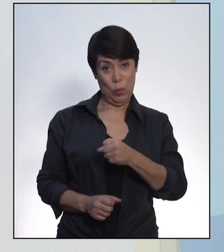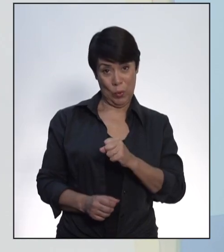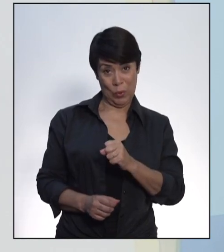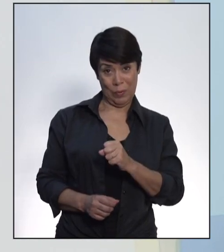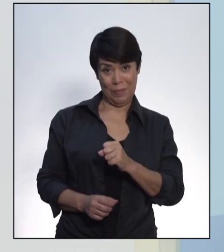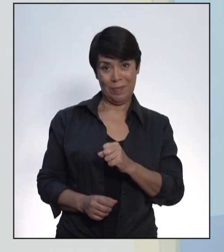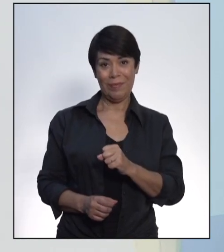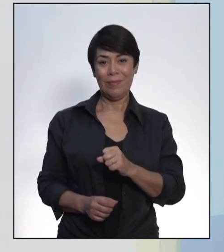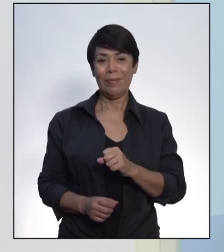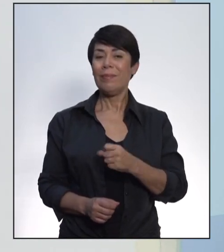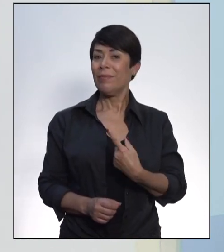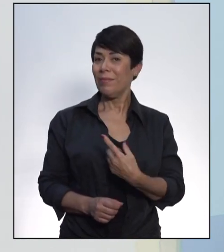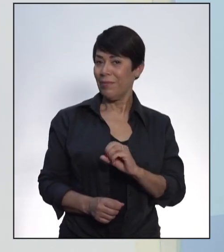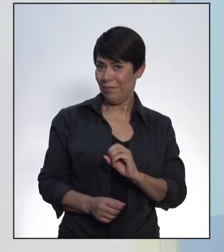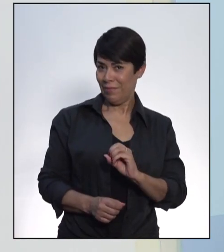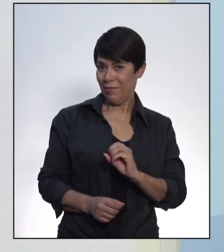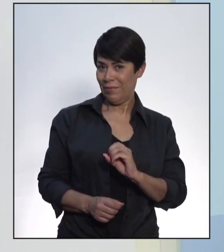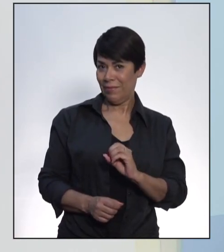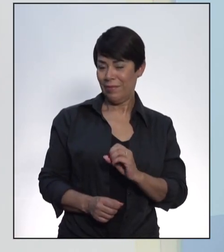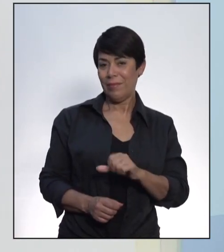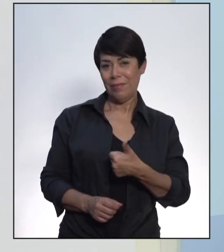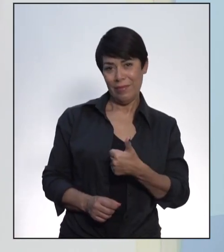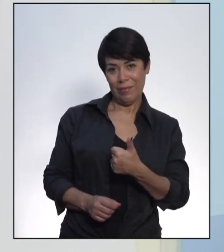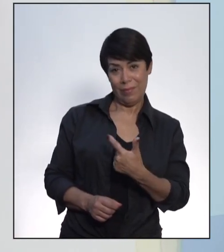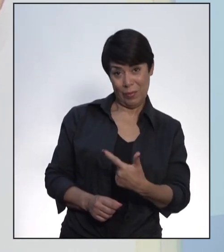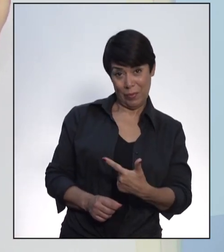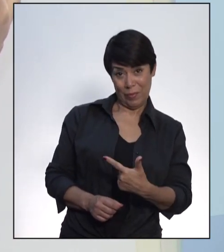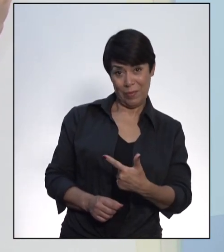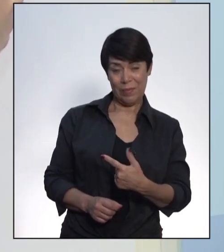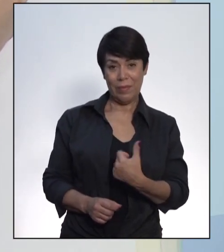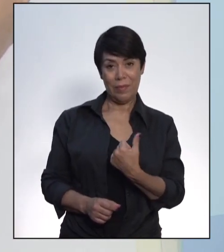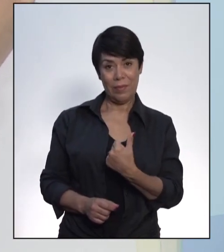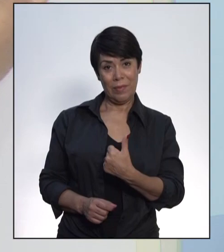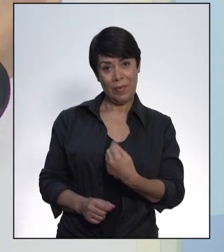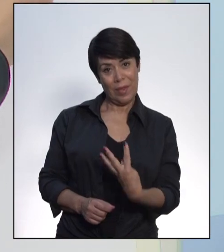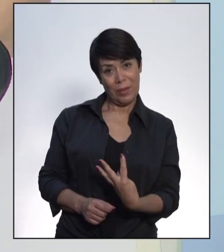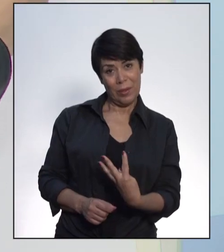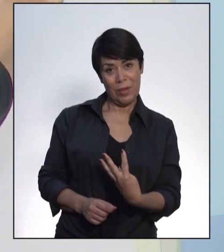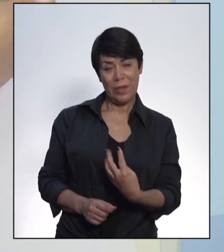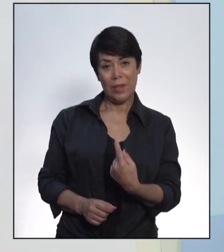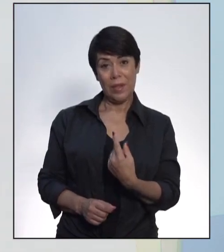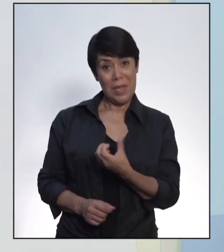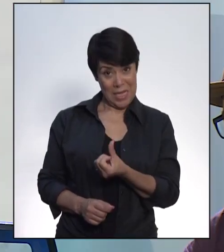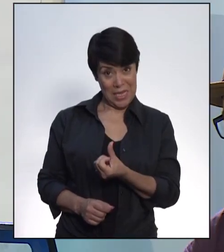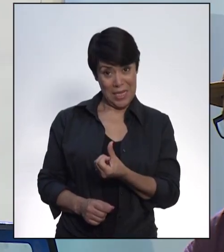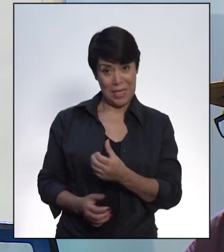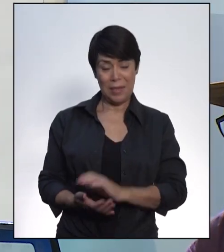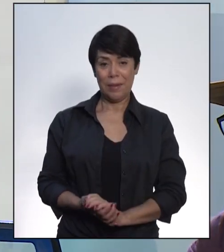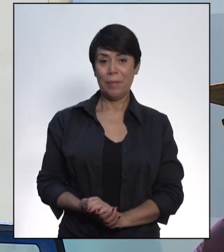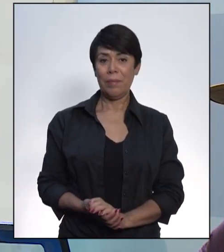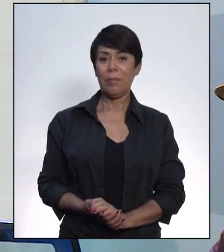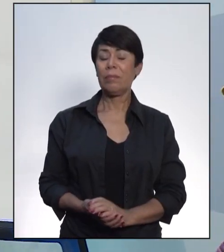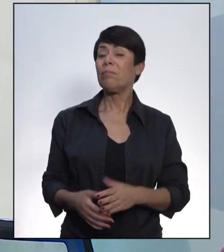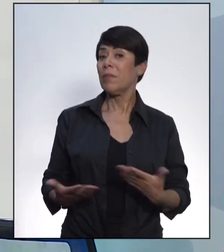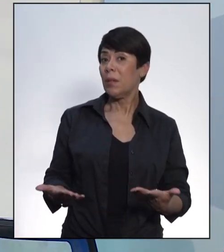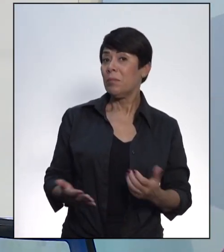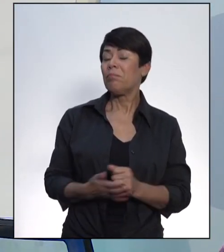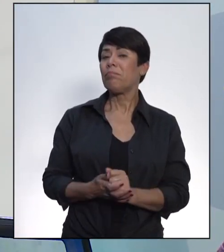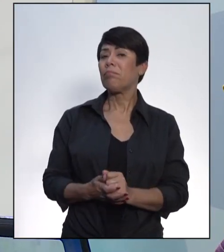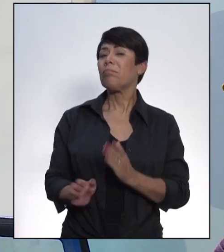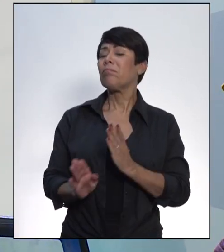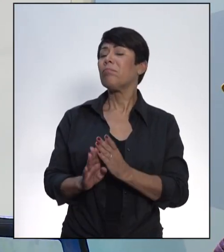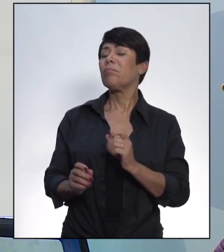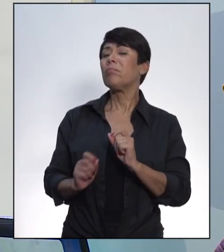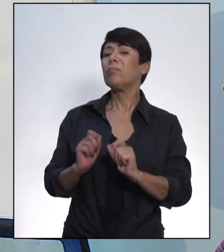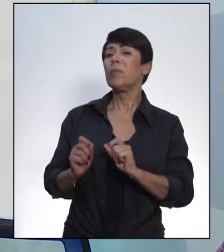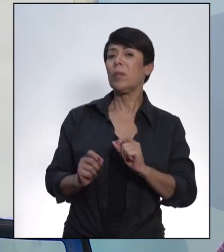8, 10, 12, 14, 16. Então, identificando essa